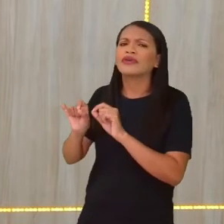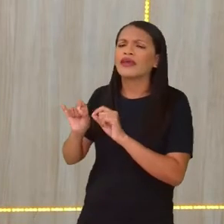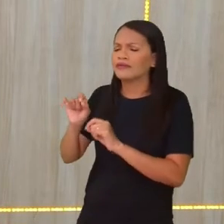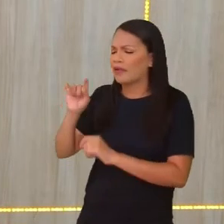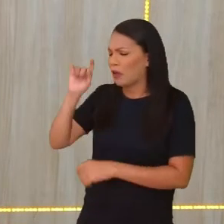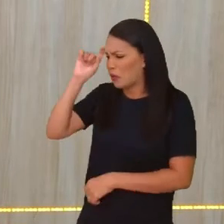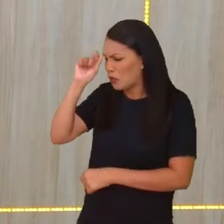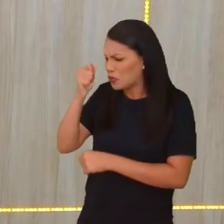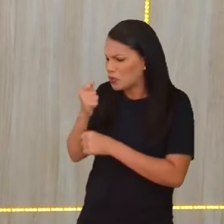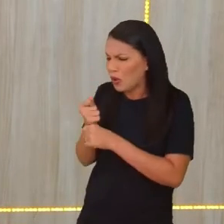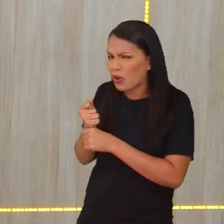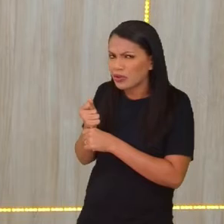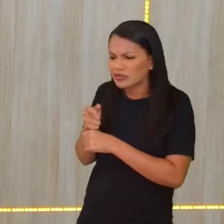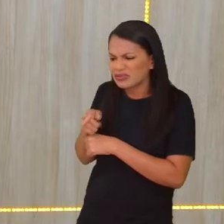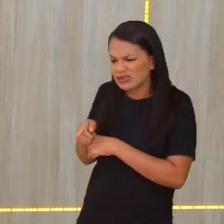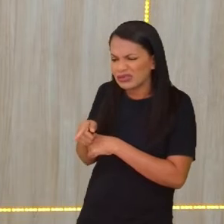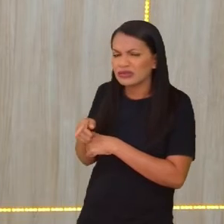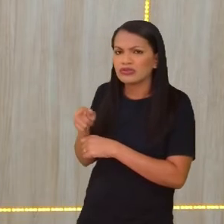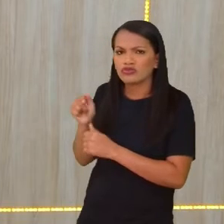formar comunidades,